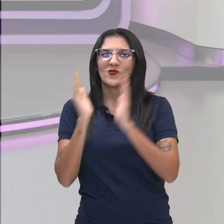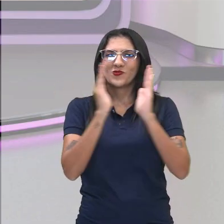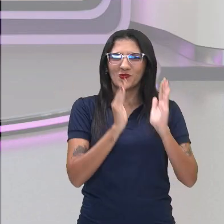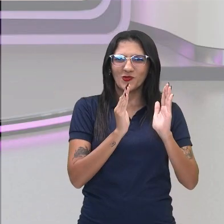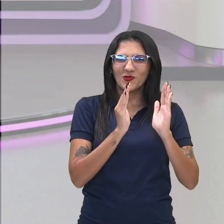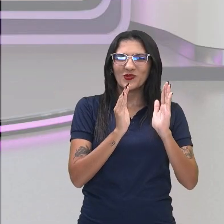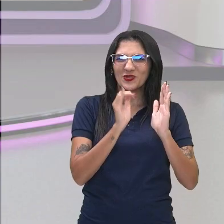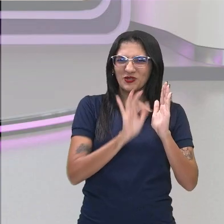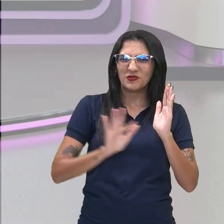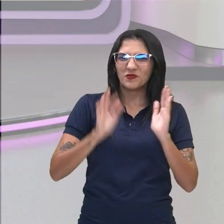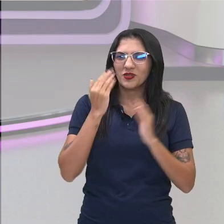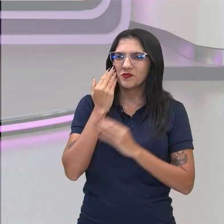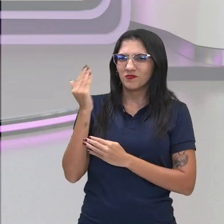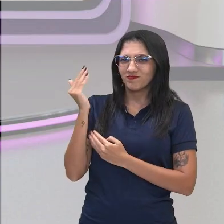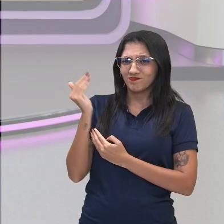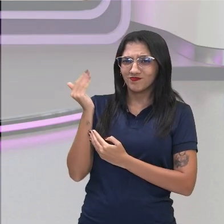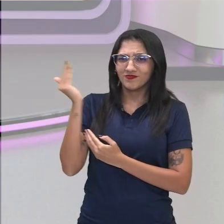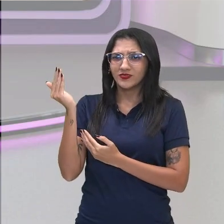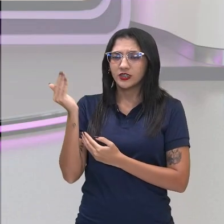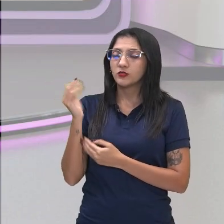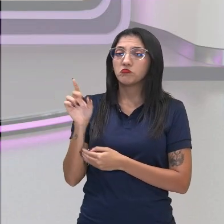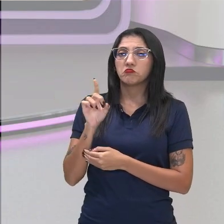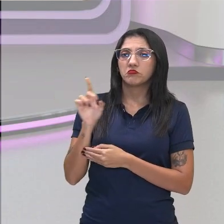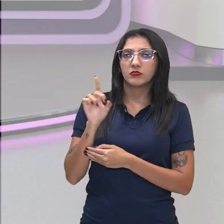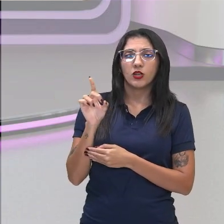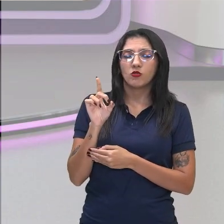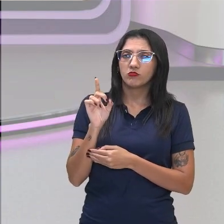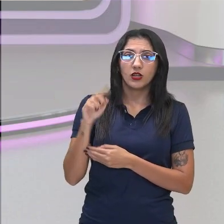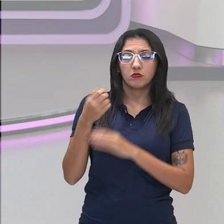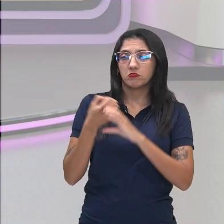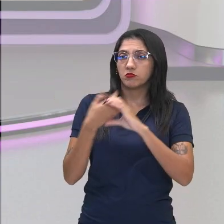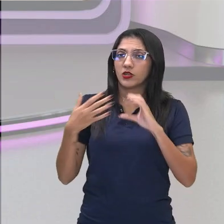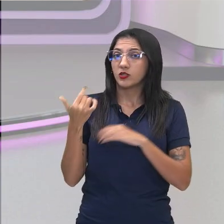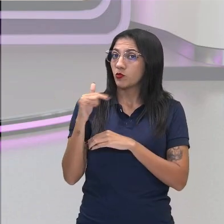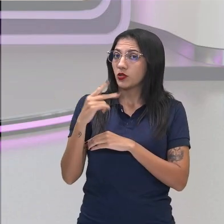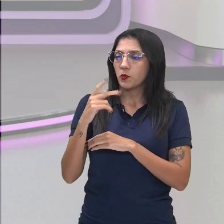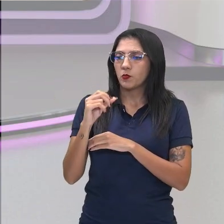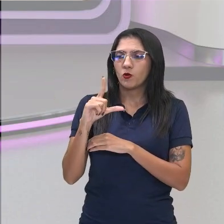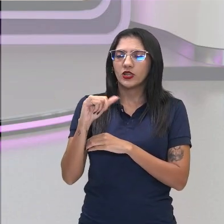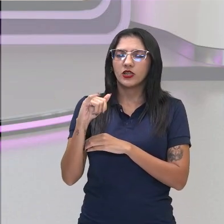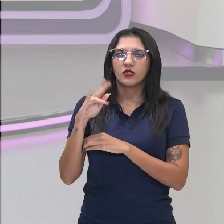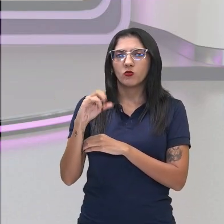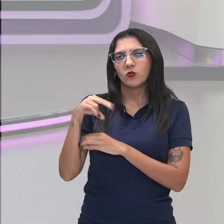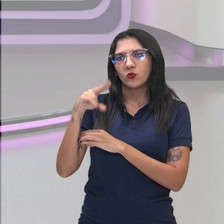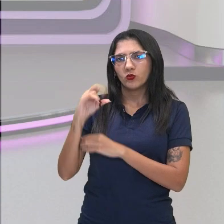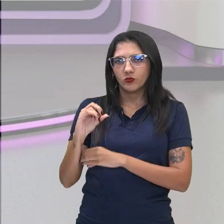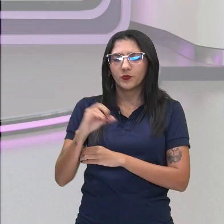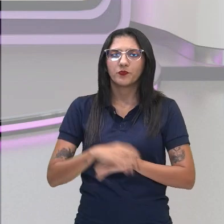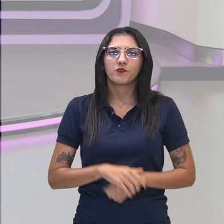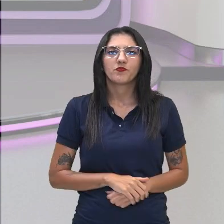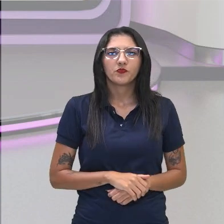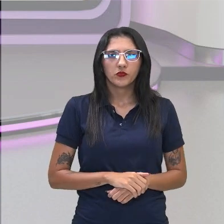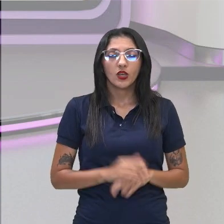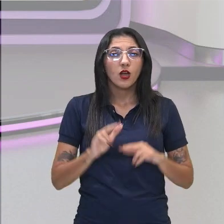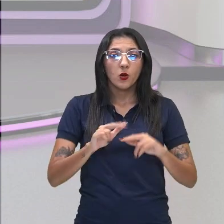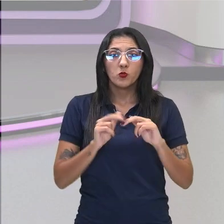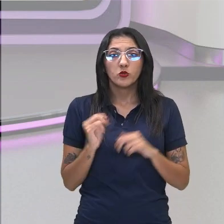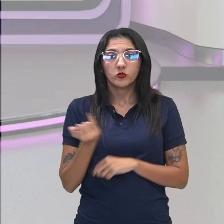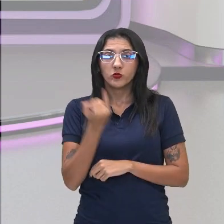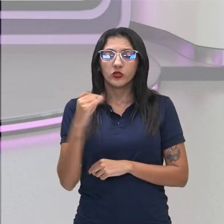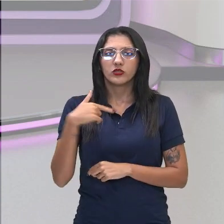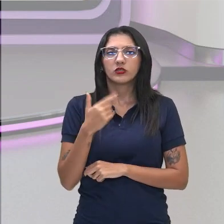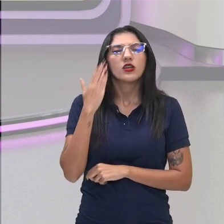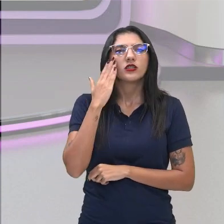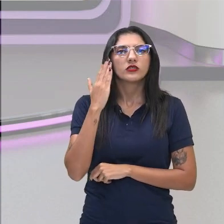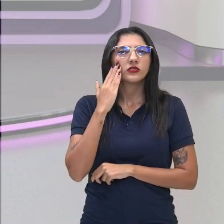Essa aqui seria apenas uma linha sem ser classificada como polígono, beleza? É importante a gente entender uma outra